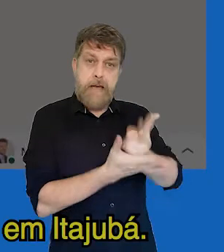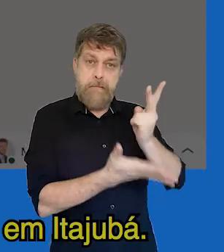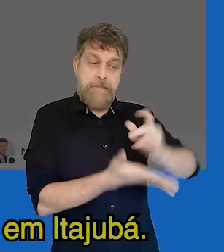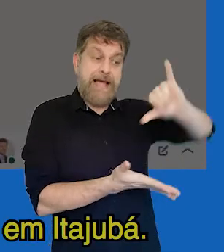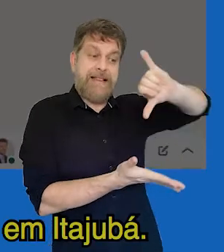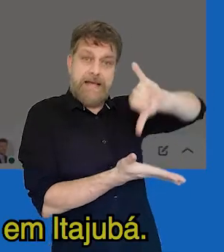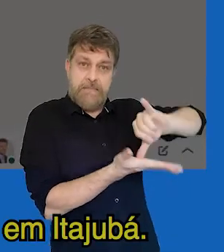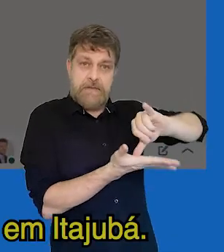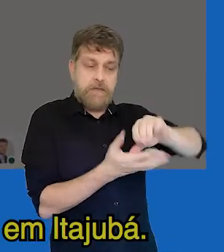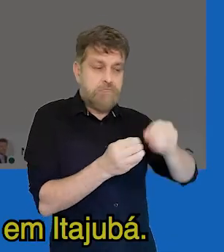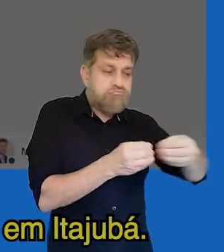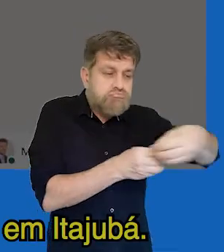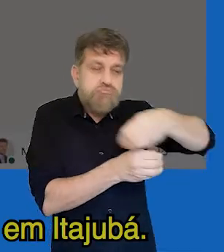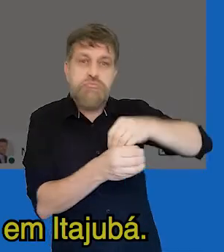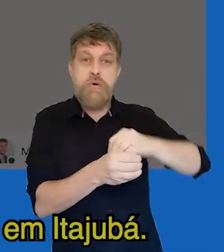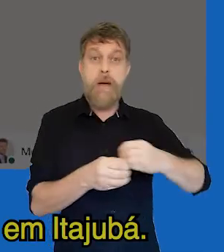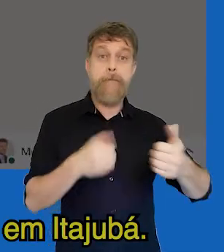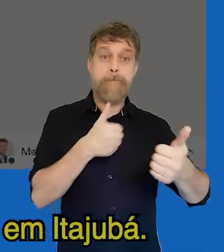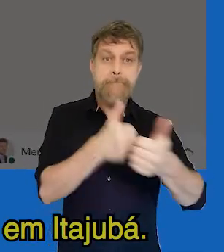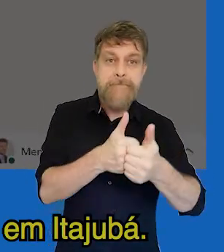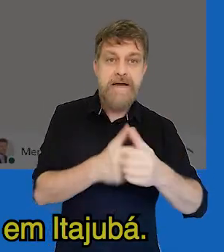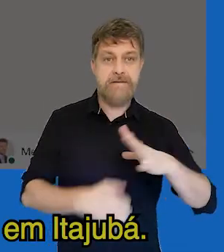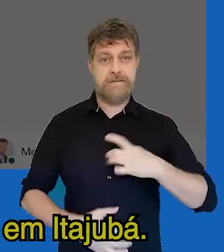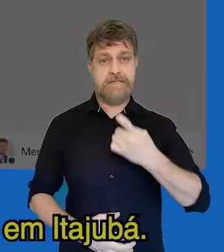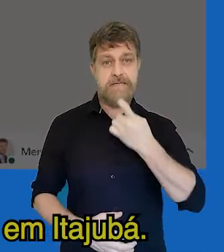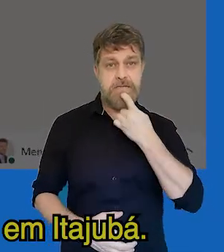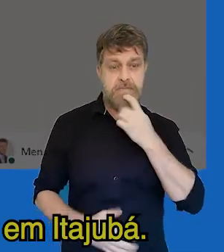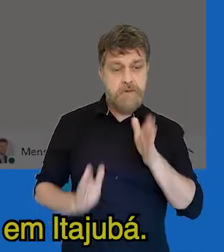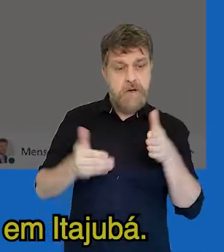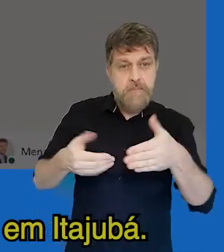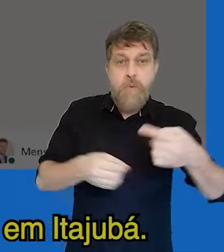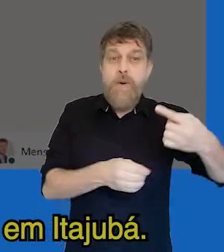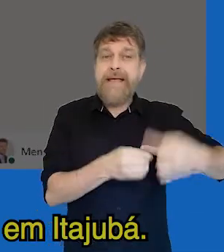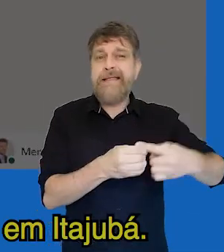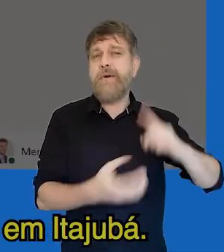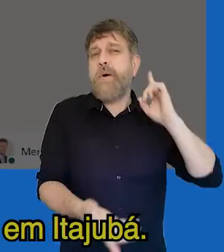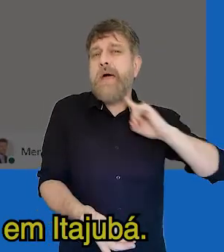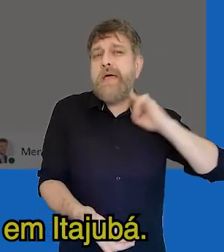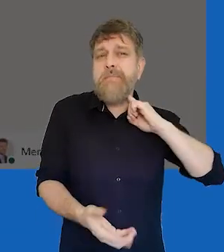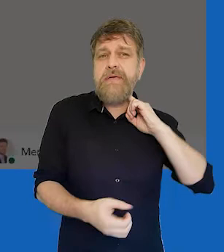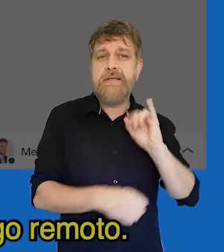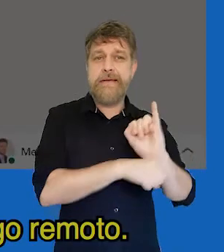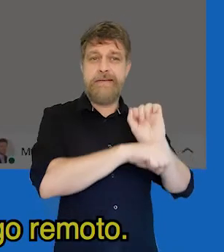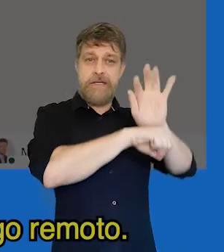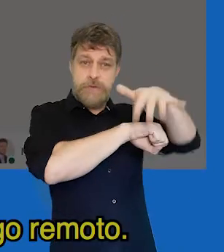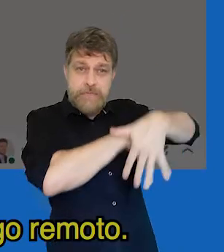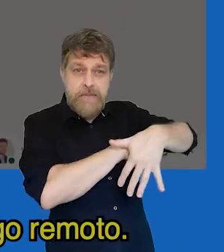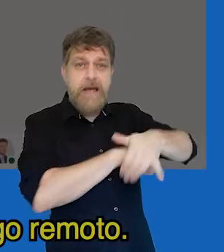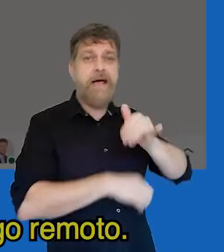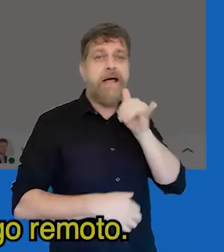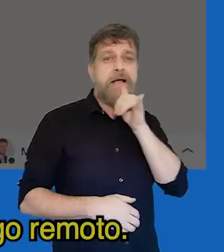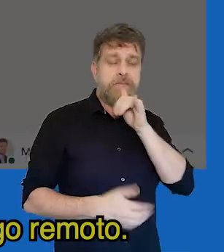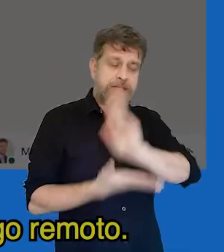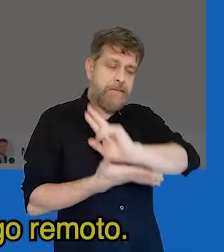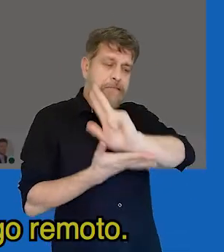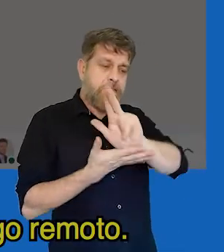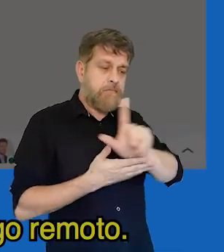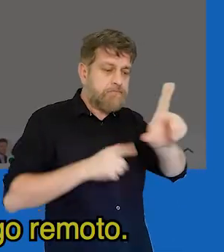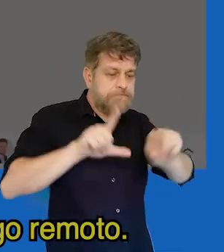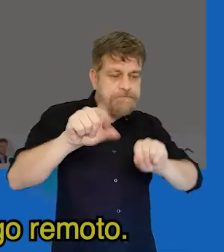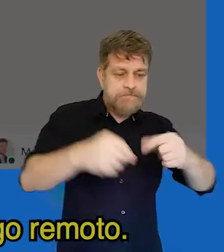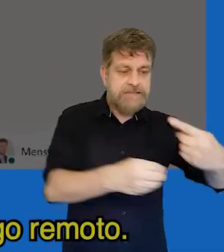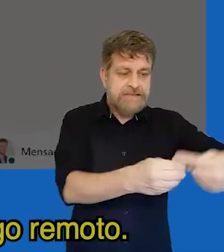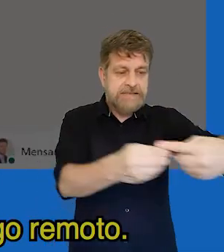capital ABC Paulista ou Campinas ou vamos mais para o interior em Minas por exemplo Itajubá a gente pode escolher diversas